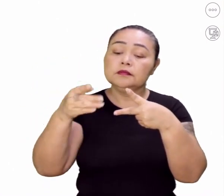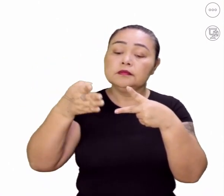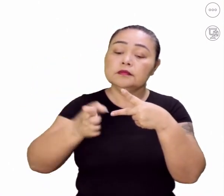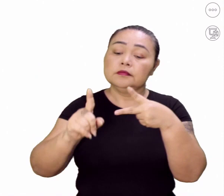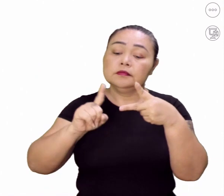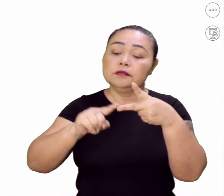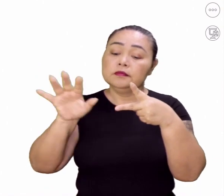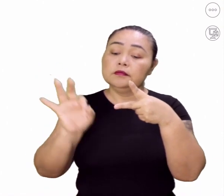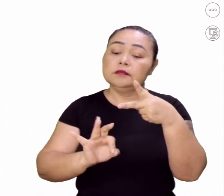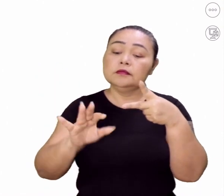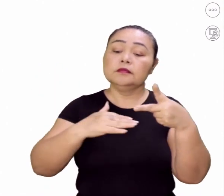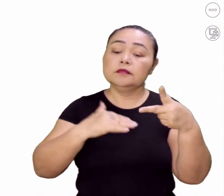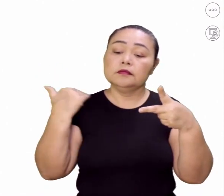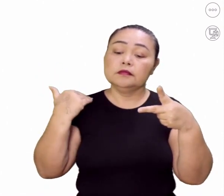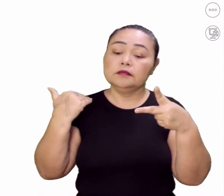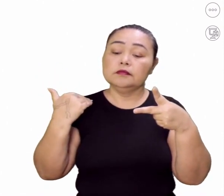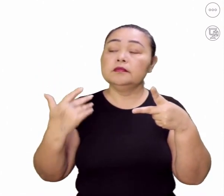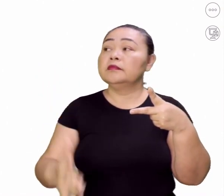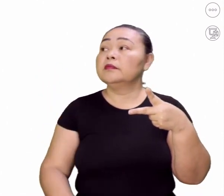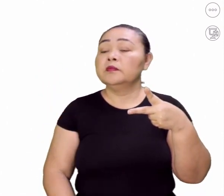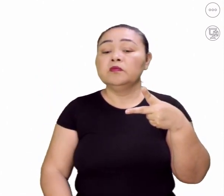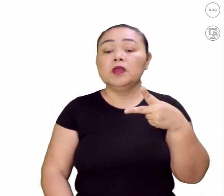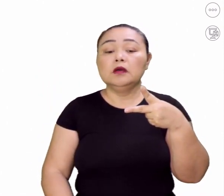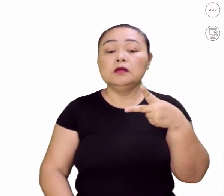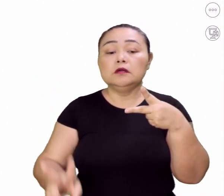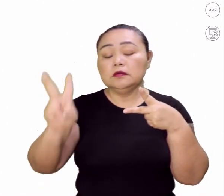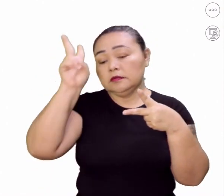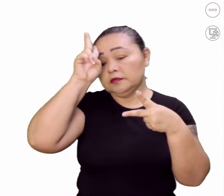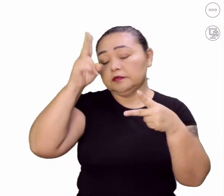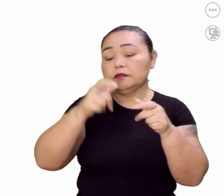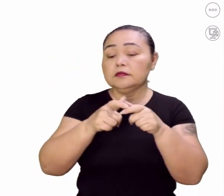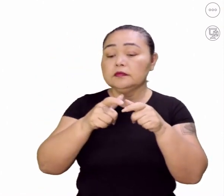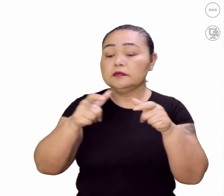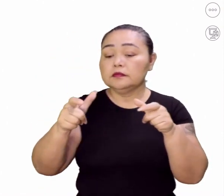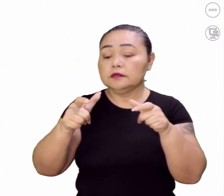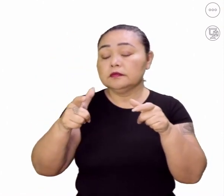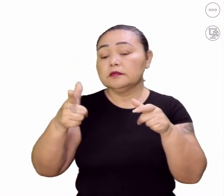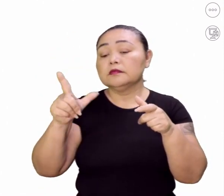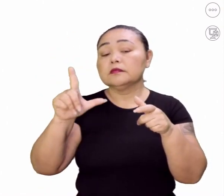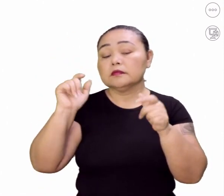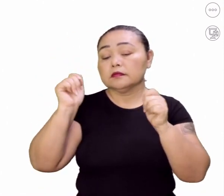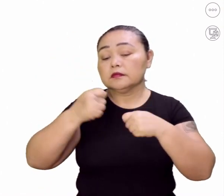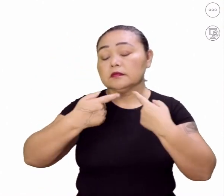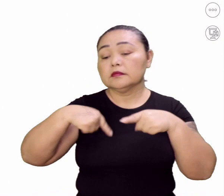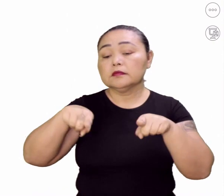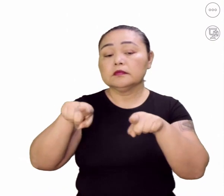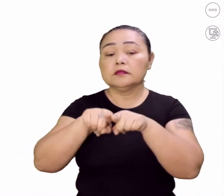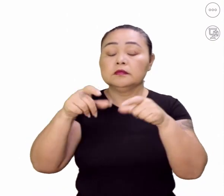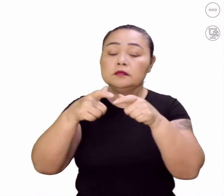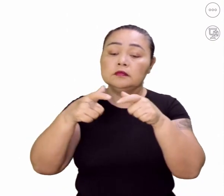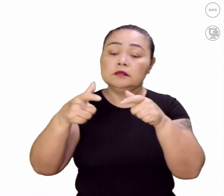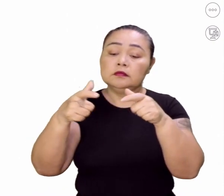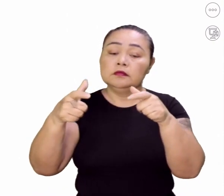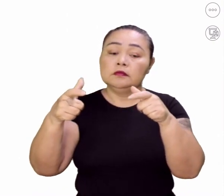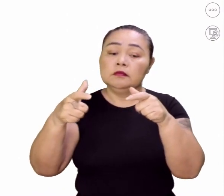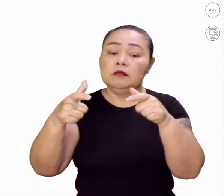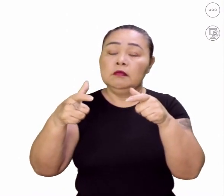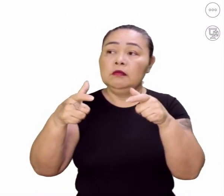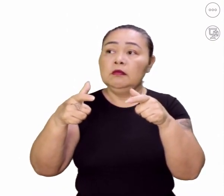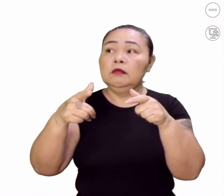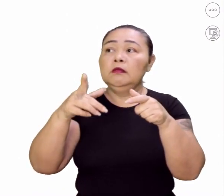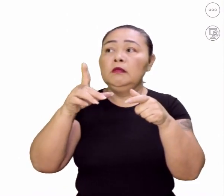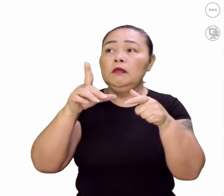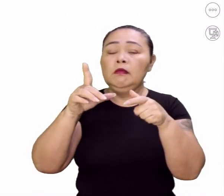natalidade e mortalidade. Só lembrando que esse crescimento vegetativo, ele também pode ser chamado aí por